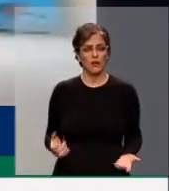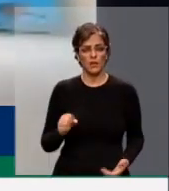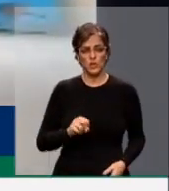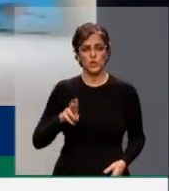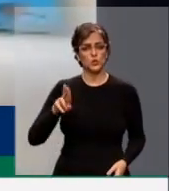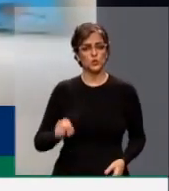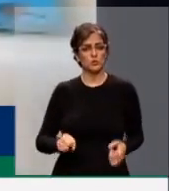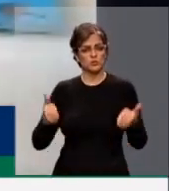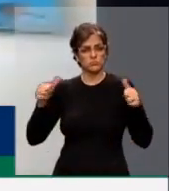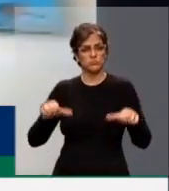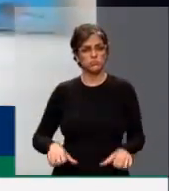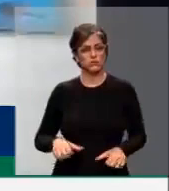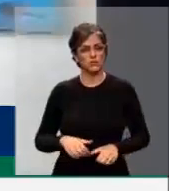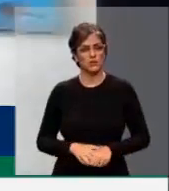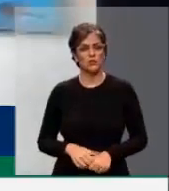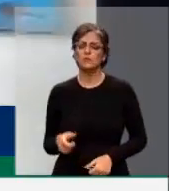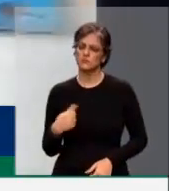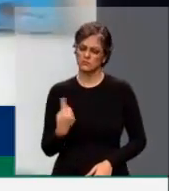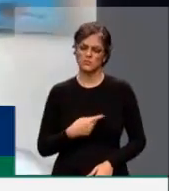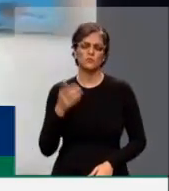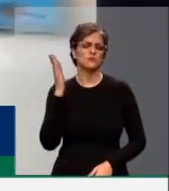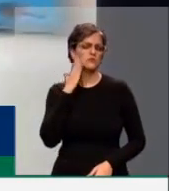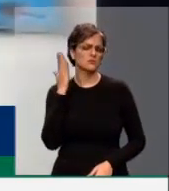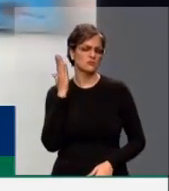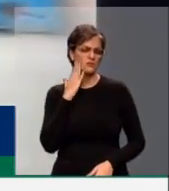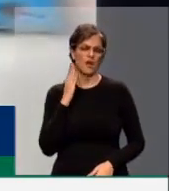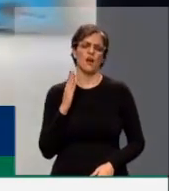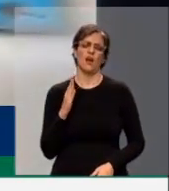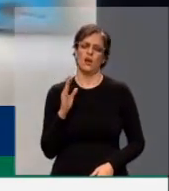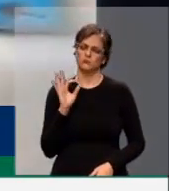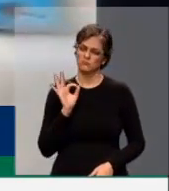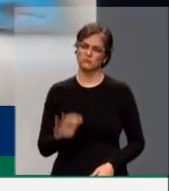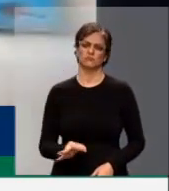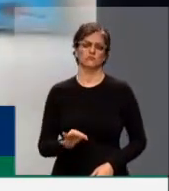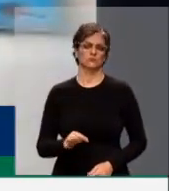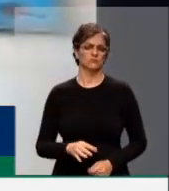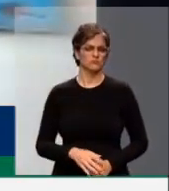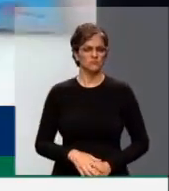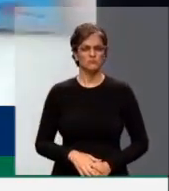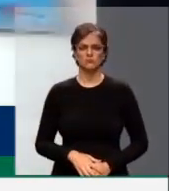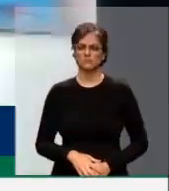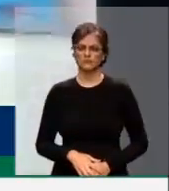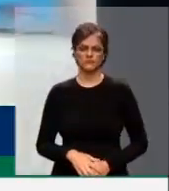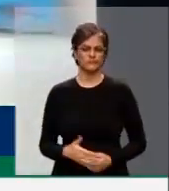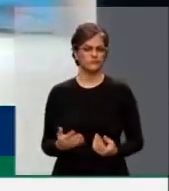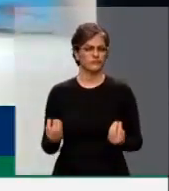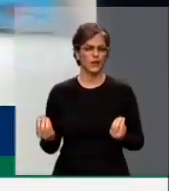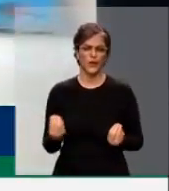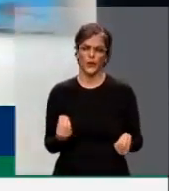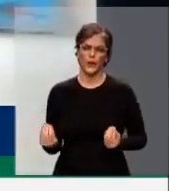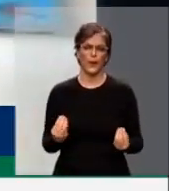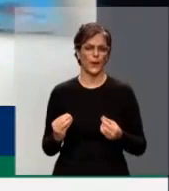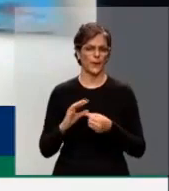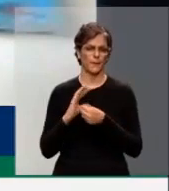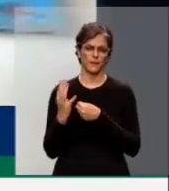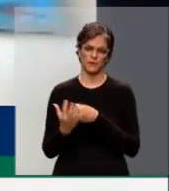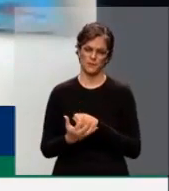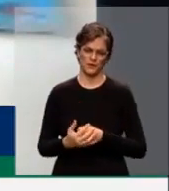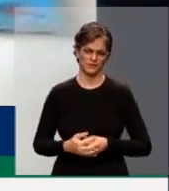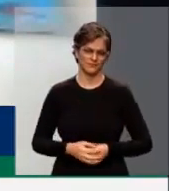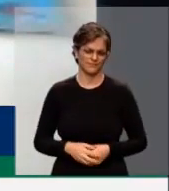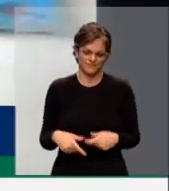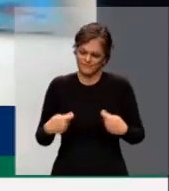Saúde, e a gente sabe perfeitamente que, para dar uma resposta maior do ponto de vista da pandemia, né, a atenção básica